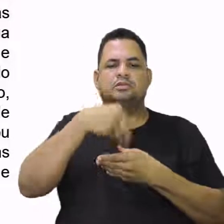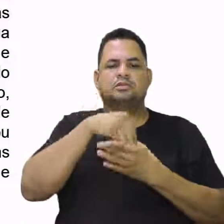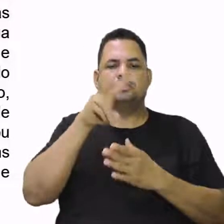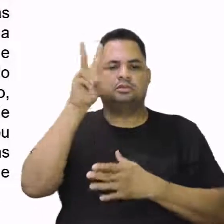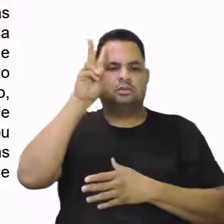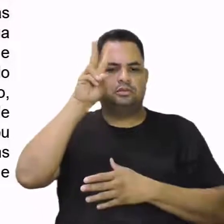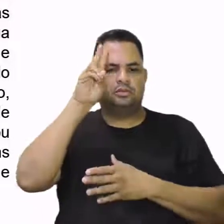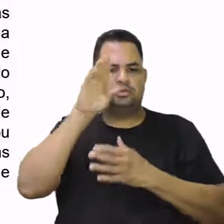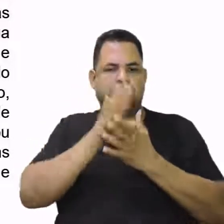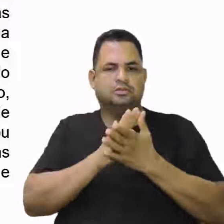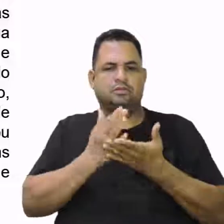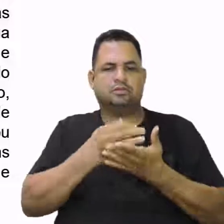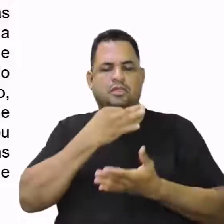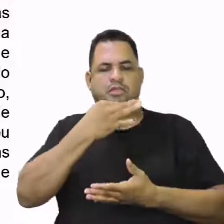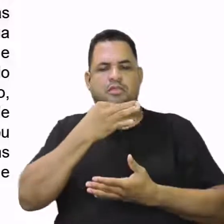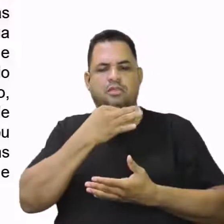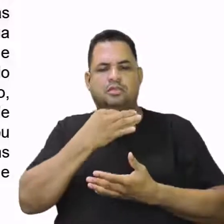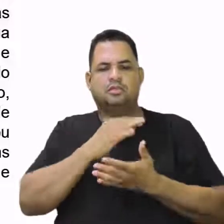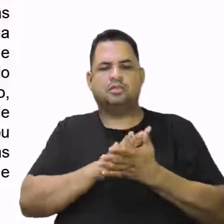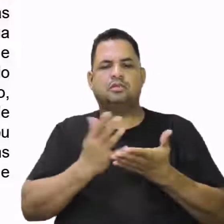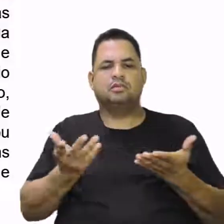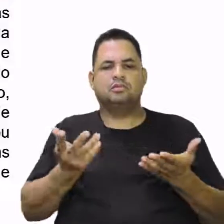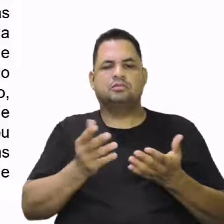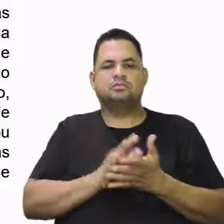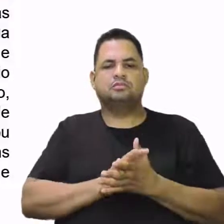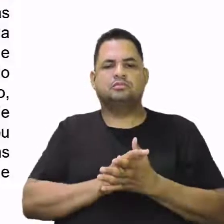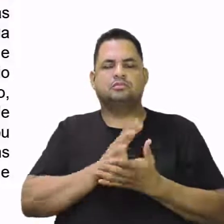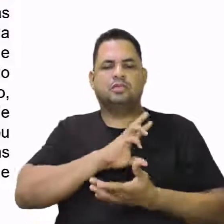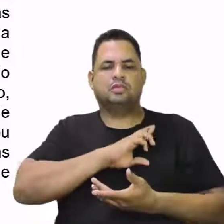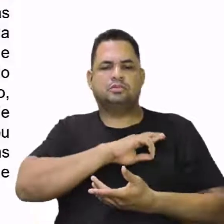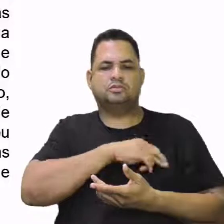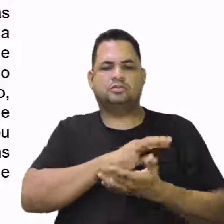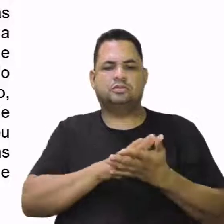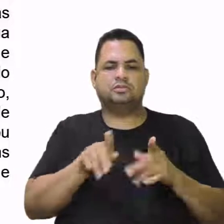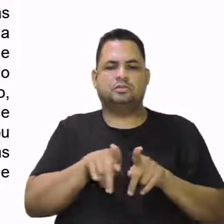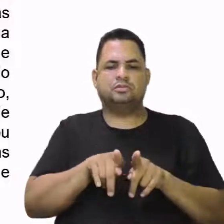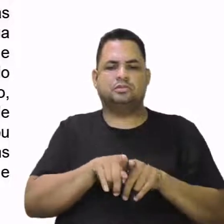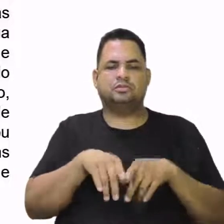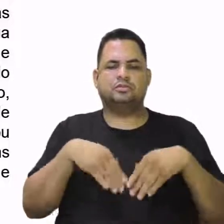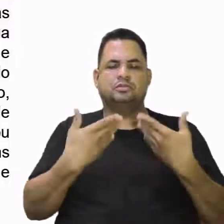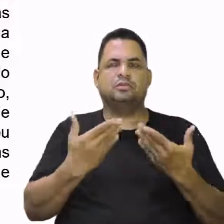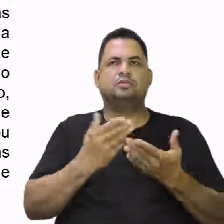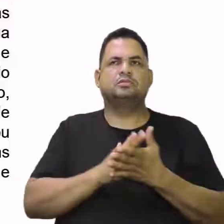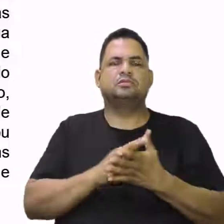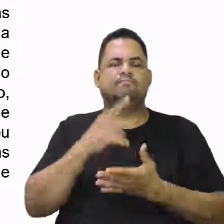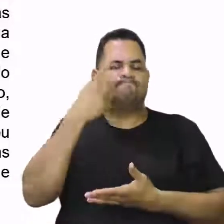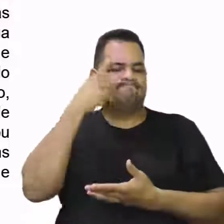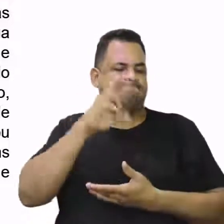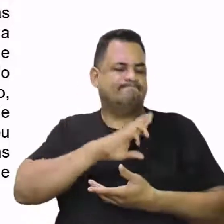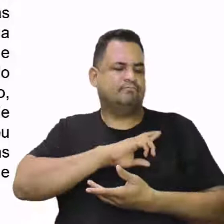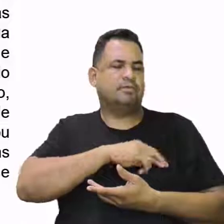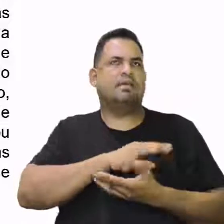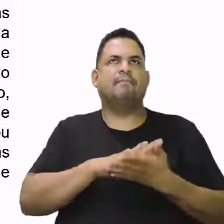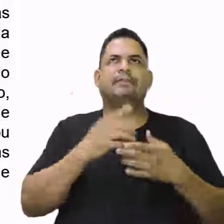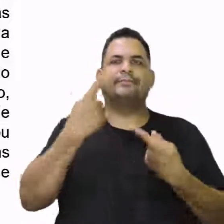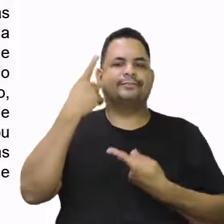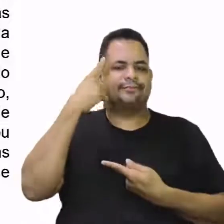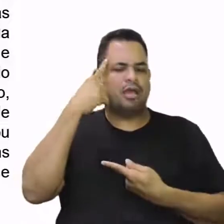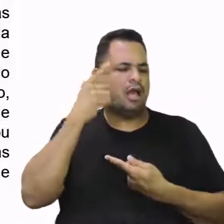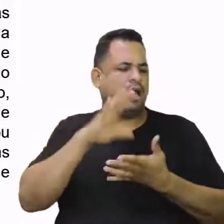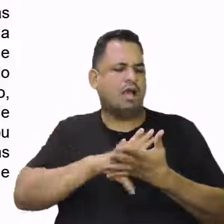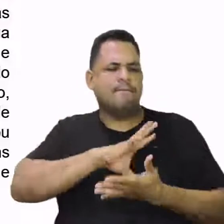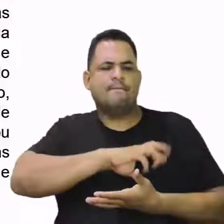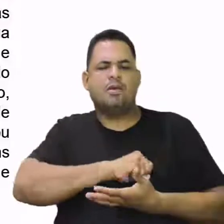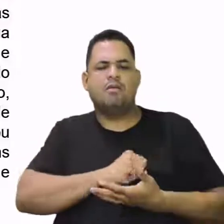vem fazendo críticas dentro do seu romance também. Porque quando a gente pensa em romance, a gente só acha que é amor,